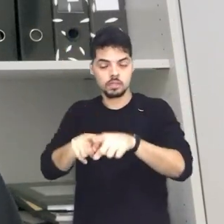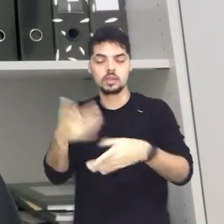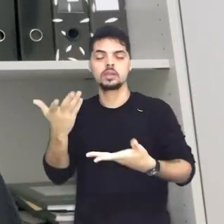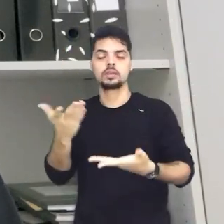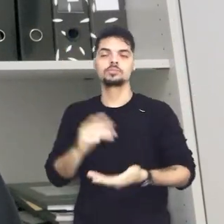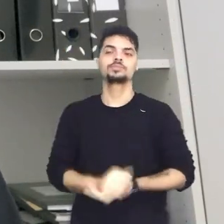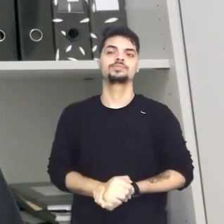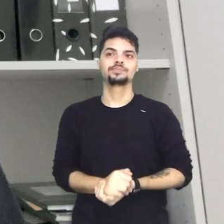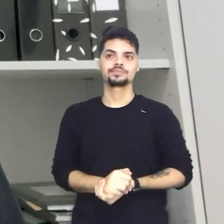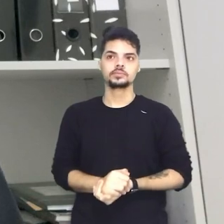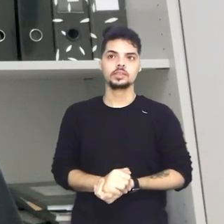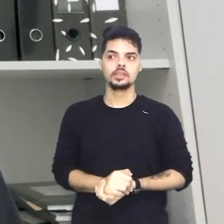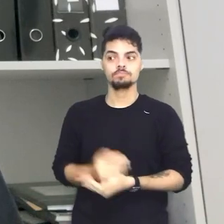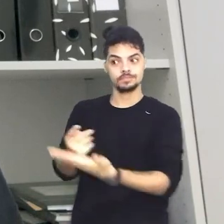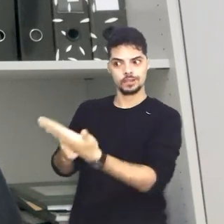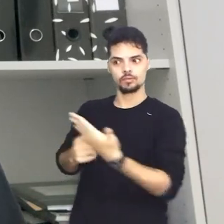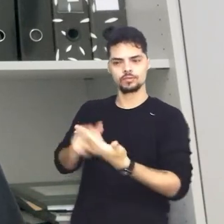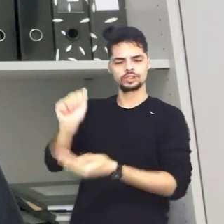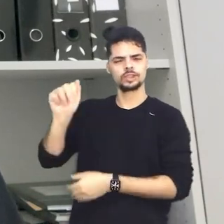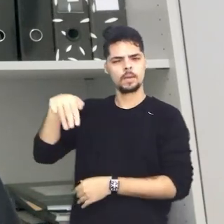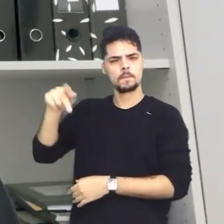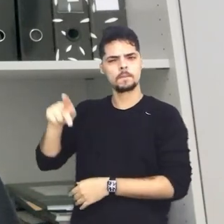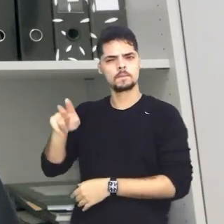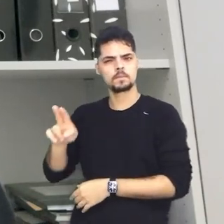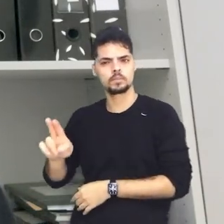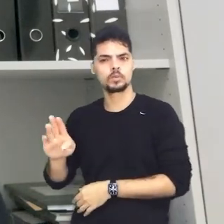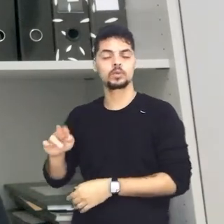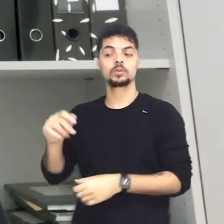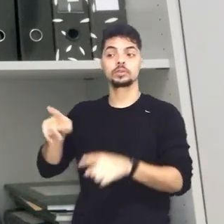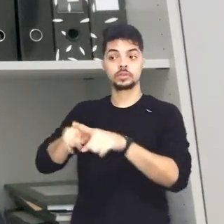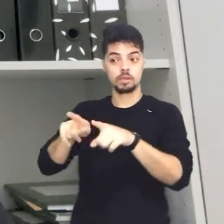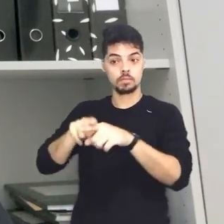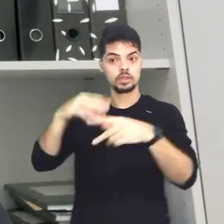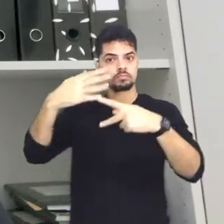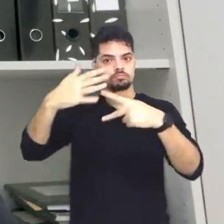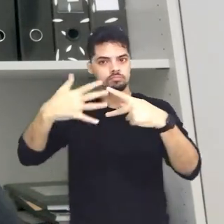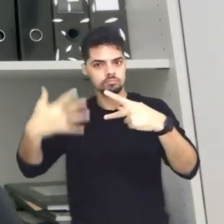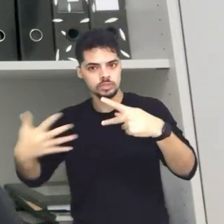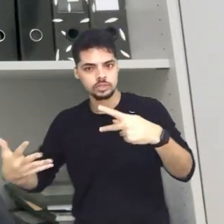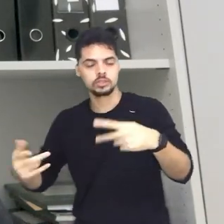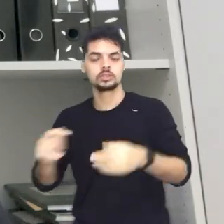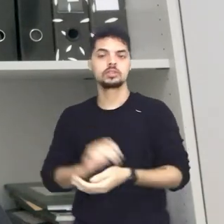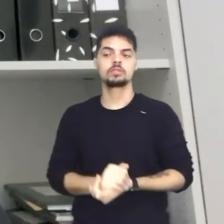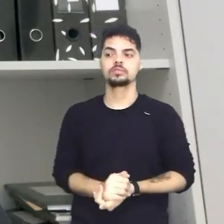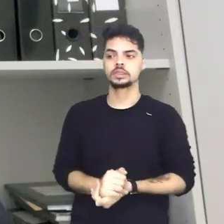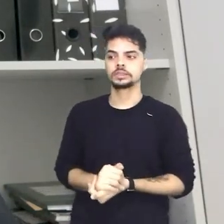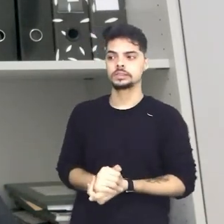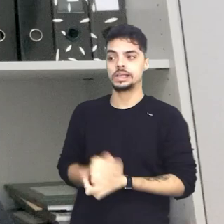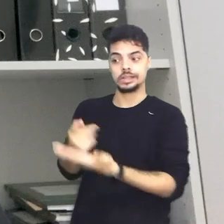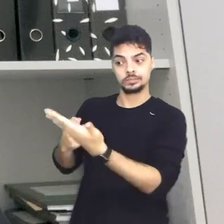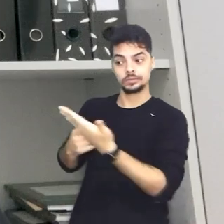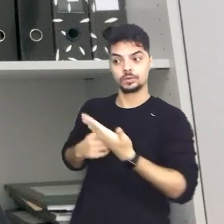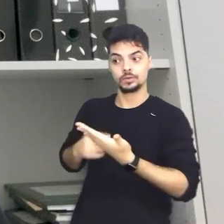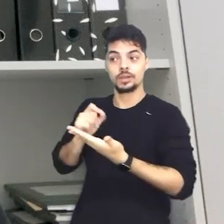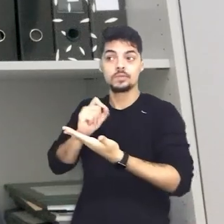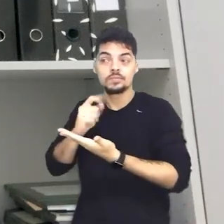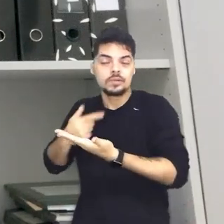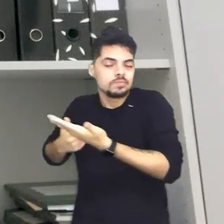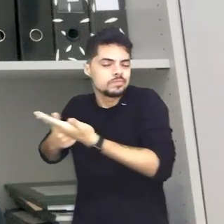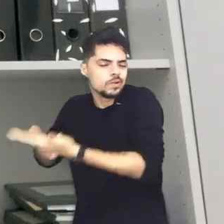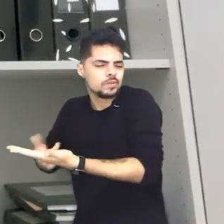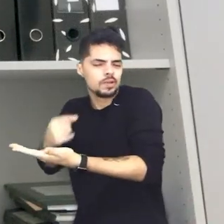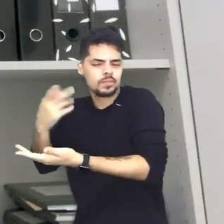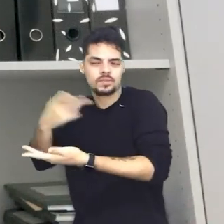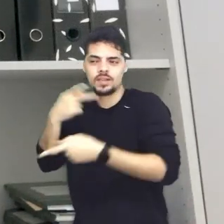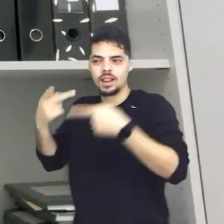da educação básica na rede pública de ensino no estado do Acre. A convite do portal do Bicentenário da Independência do